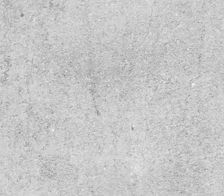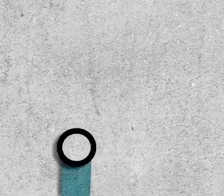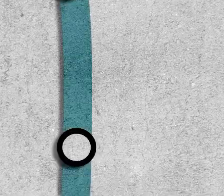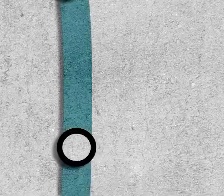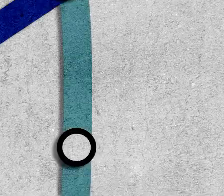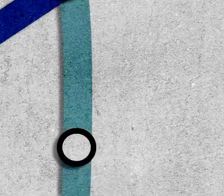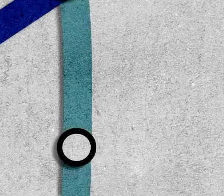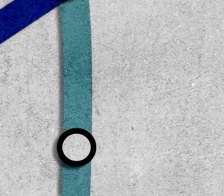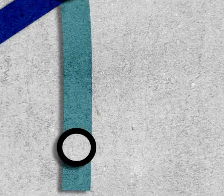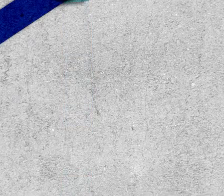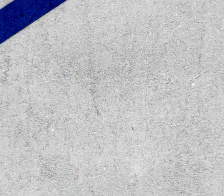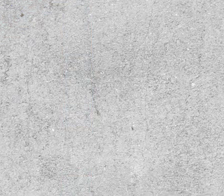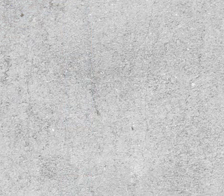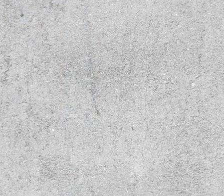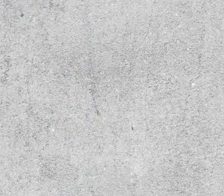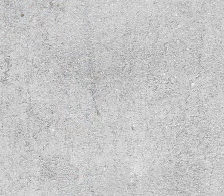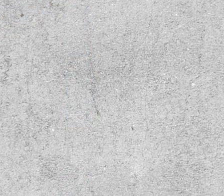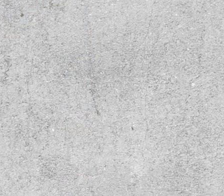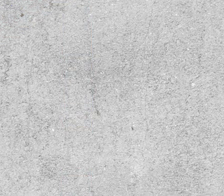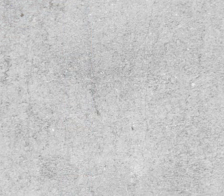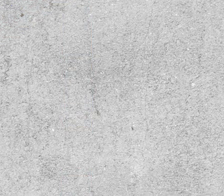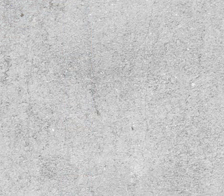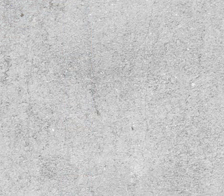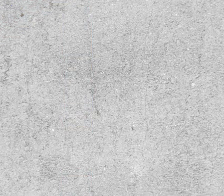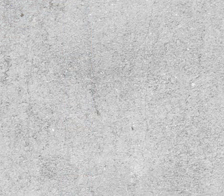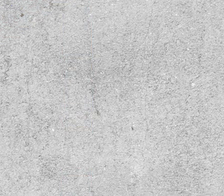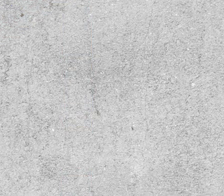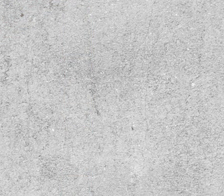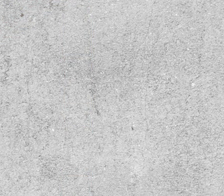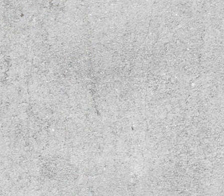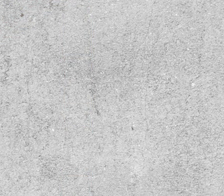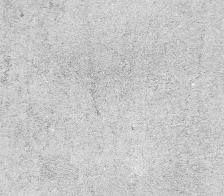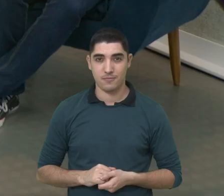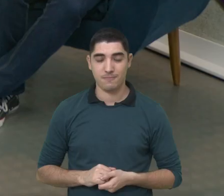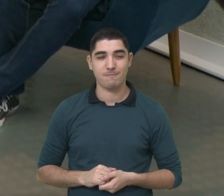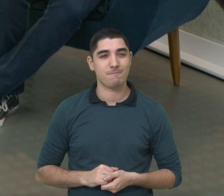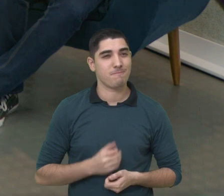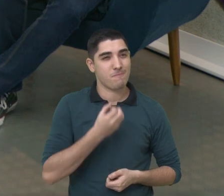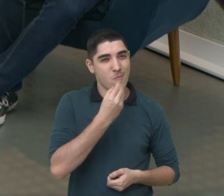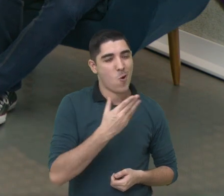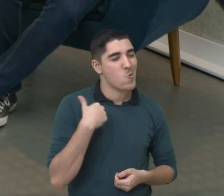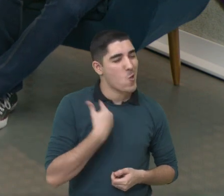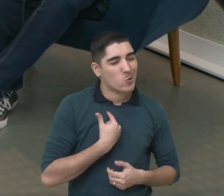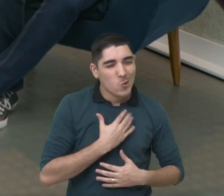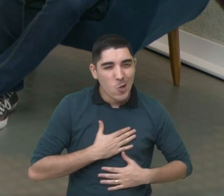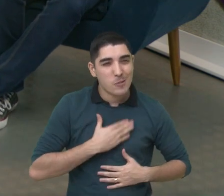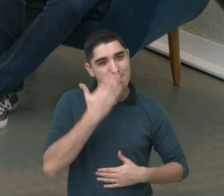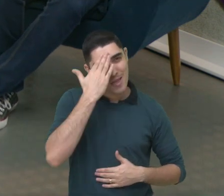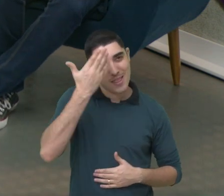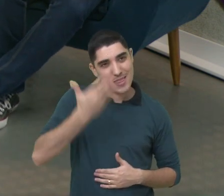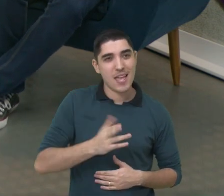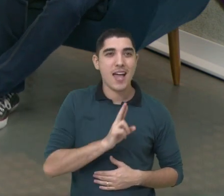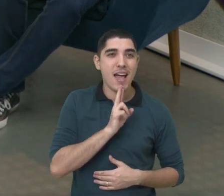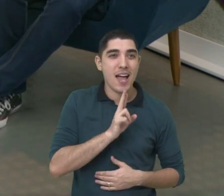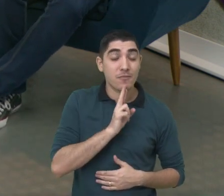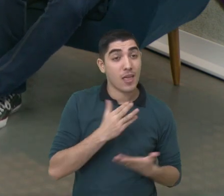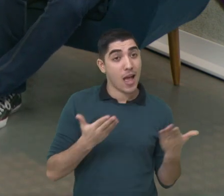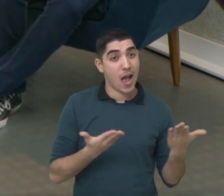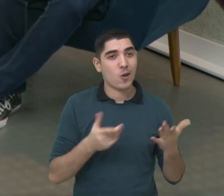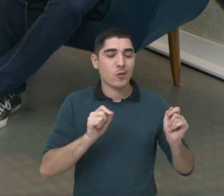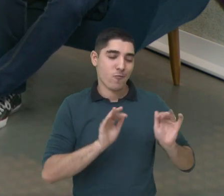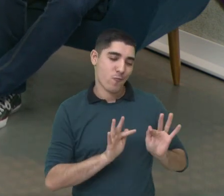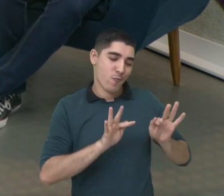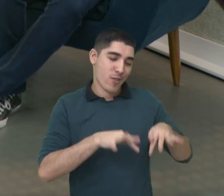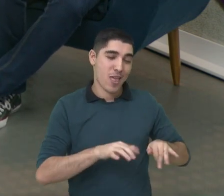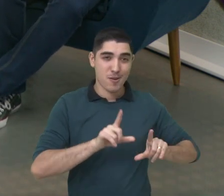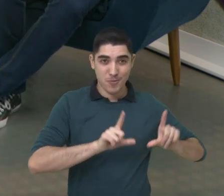de venda. Muito bom, adoramos. Obrigado, Rafa. E a gente chega à